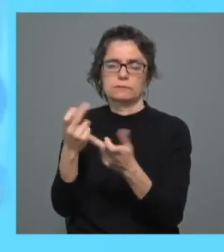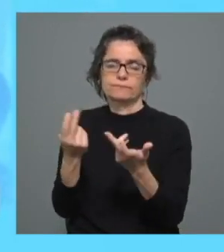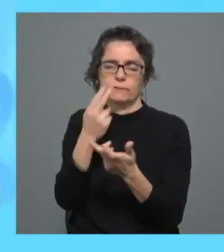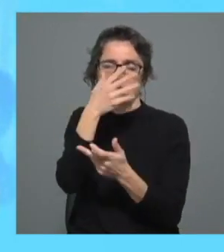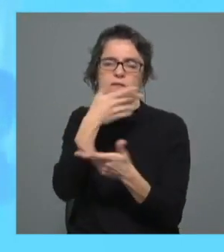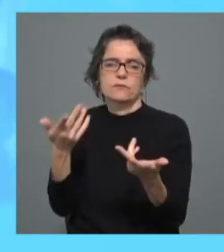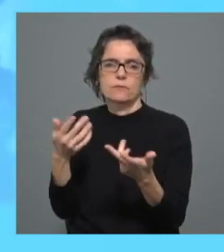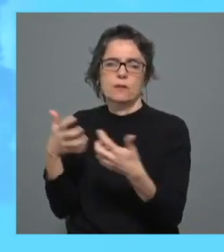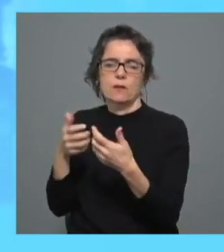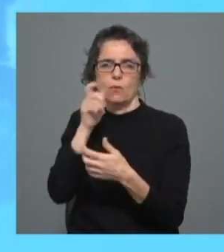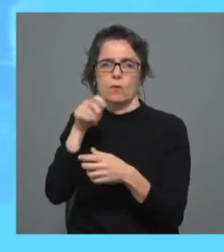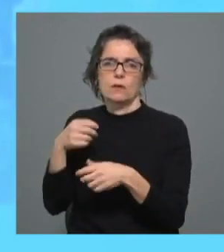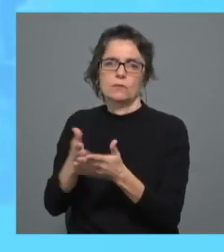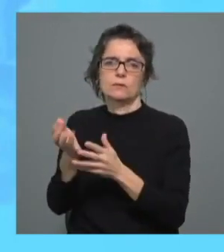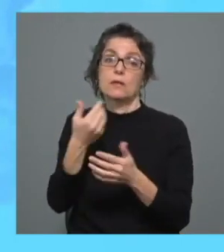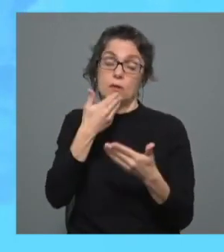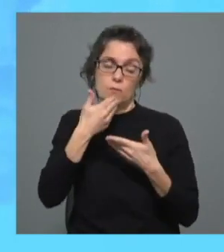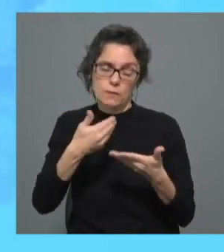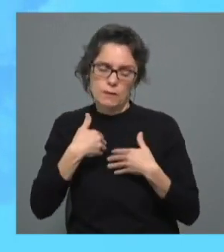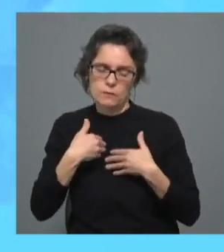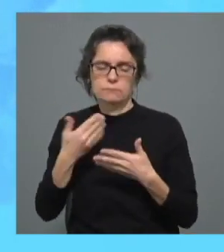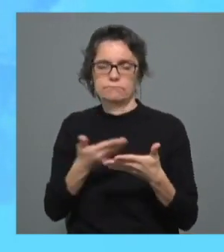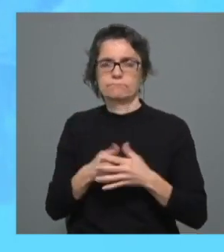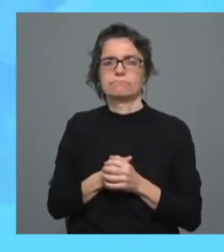nossa história com a guerra na Ucrânia. Muito obrigado. Eu agradeço o vosso convite, tive prazer em estar aqui. Muito obrigado. Muito obrigado. Muito obrigado.